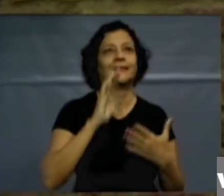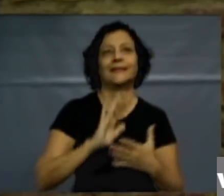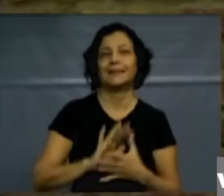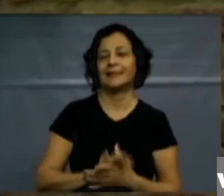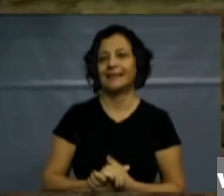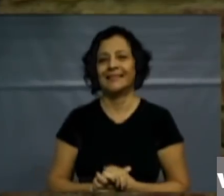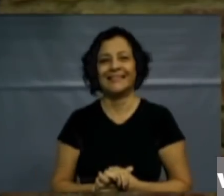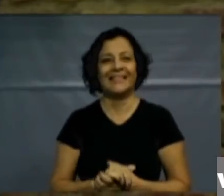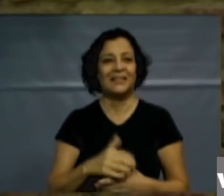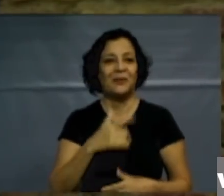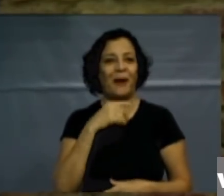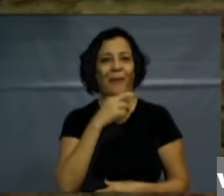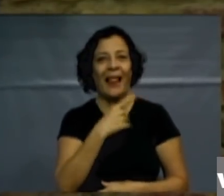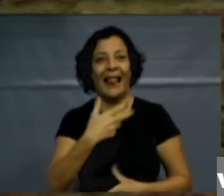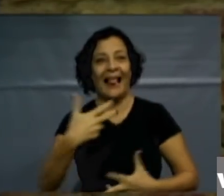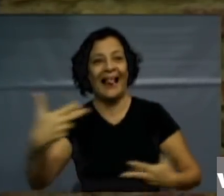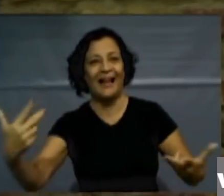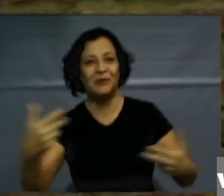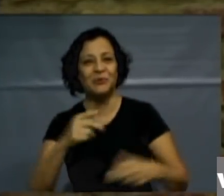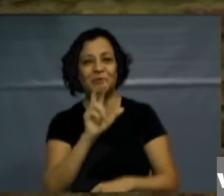Teresa de Calcutá.